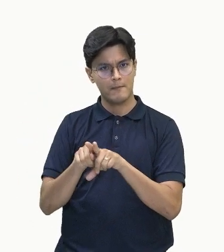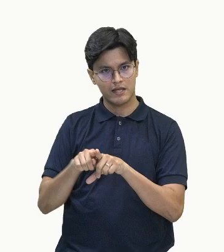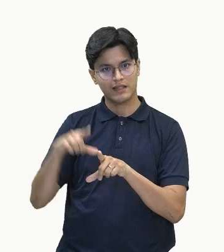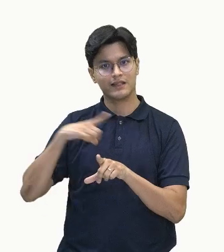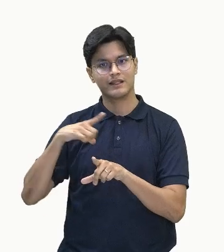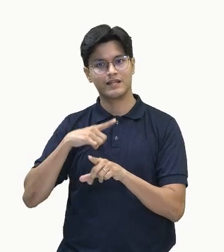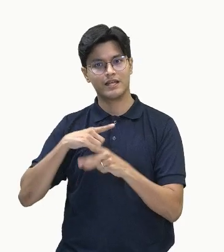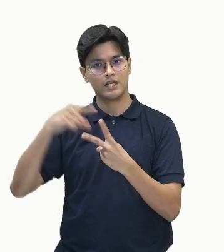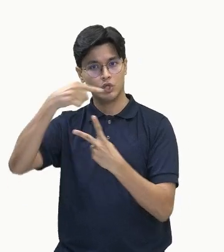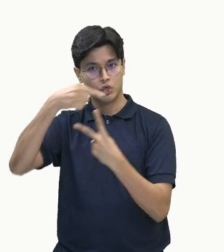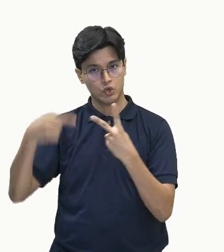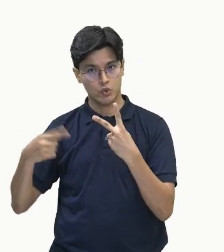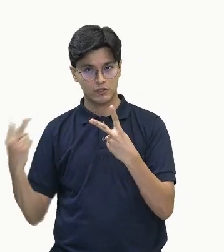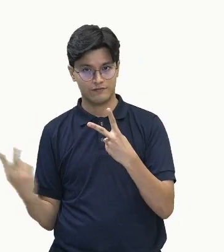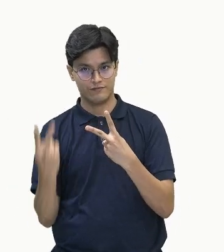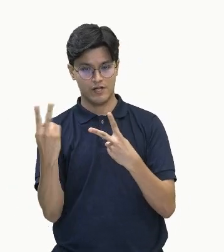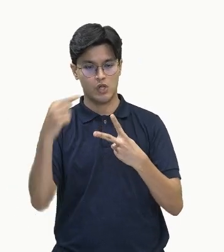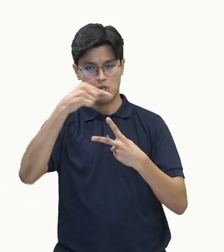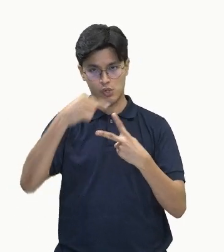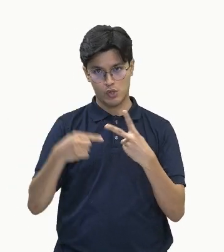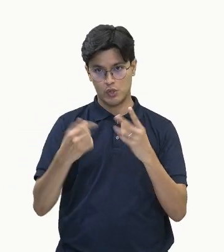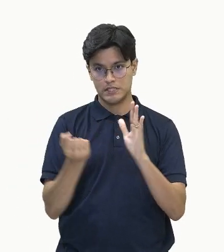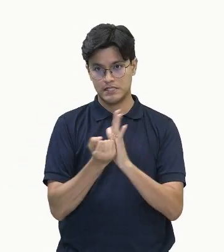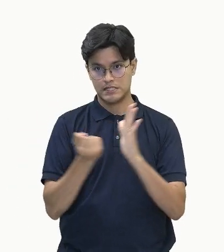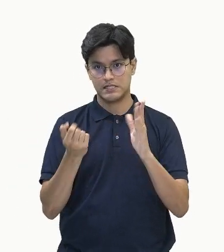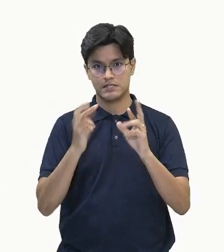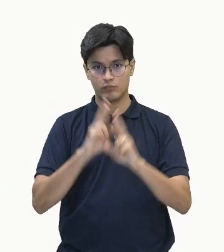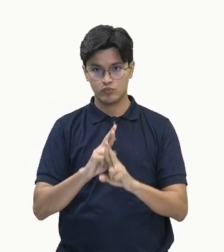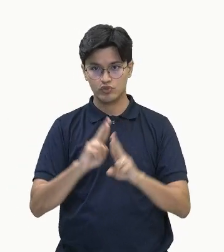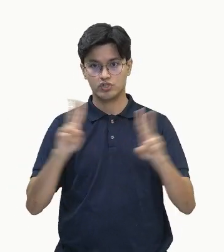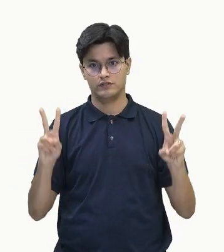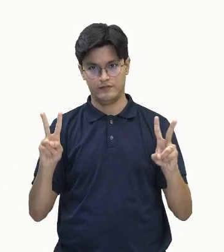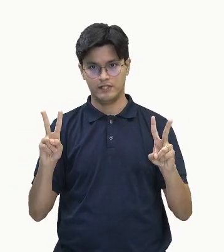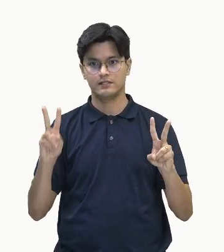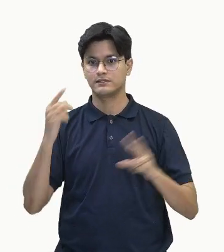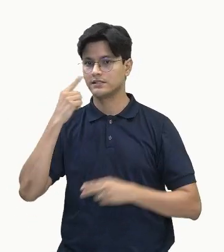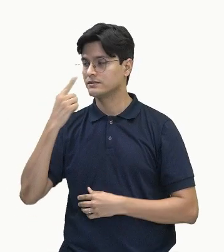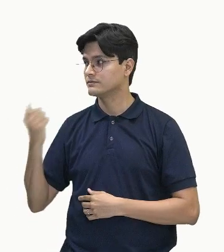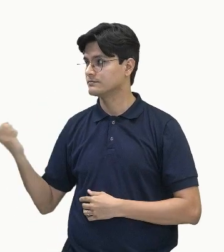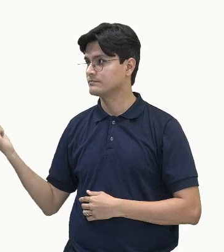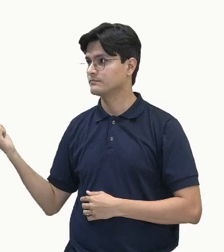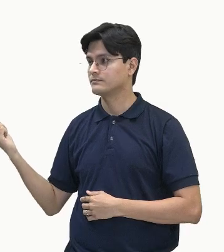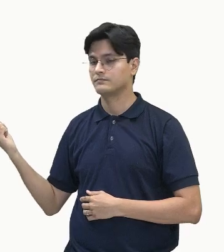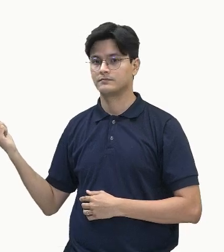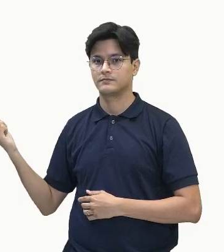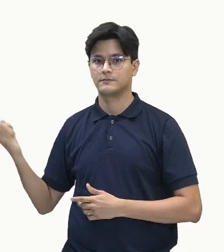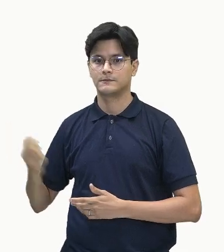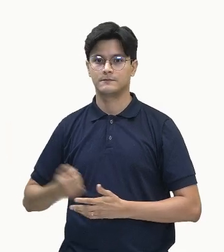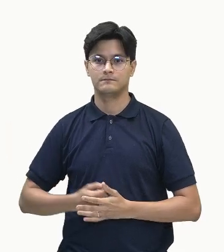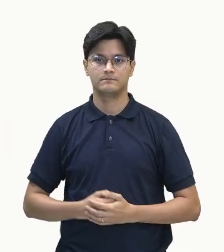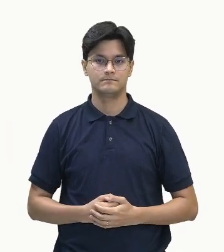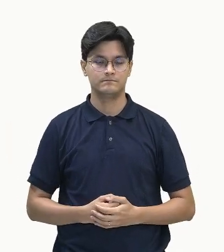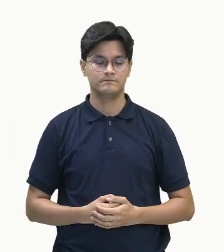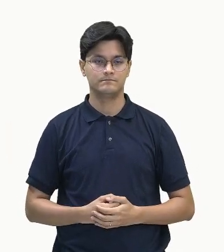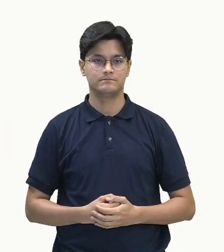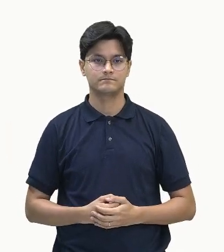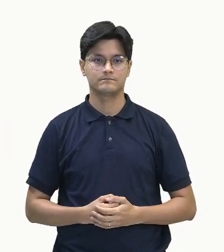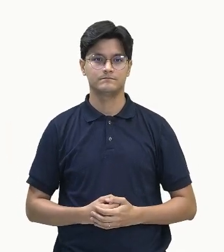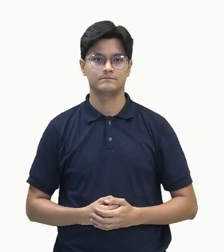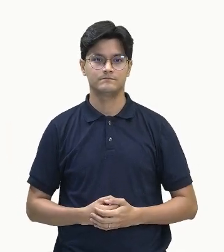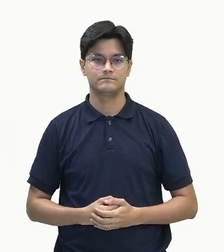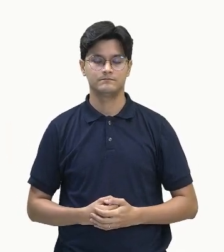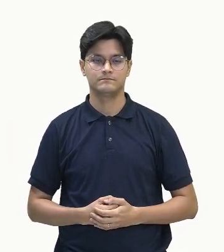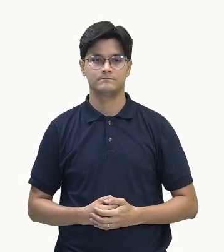né? Eu quero determinar a distância entre 2 pontos. E esses 2 valores possuem, aliás,